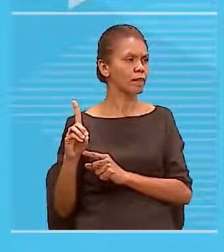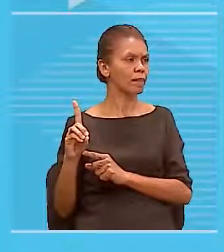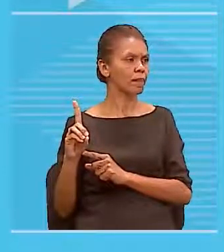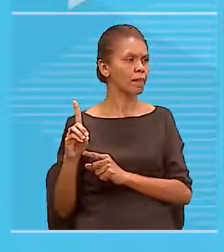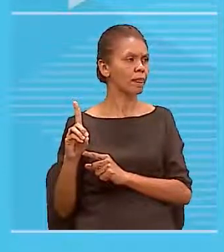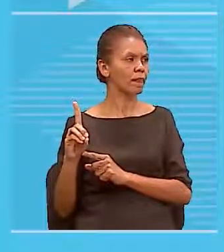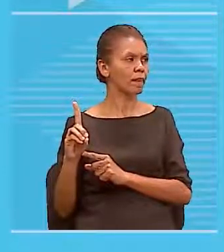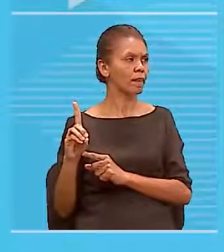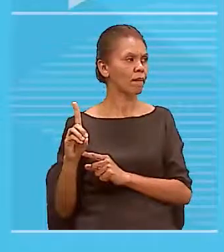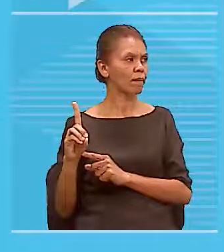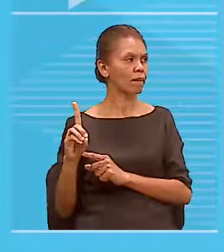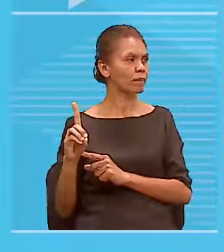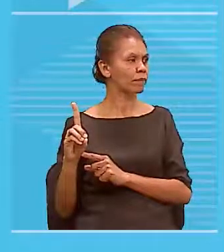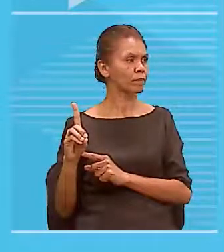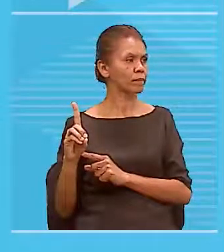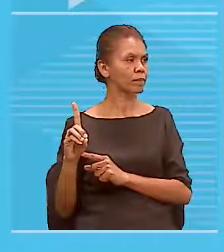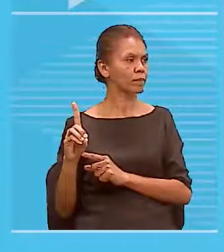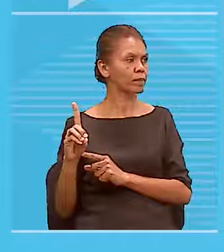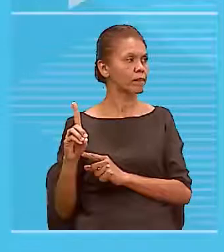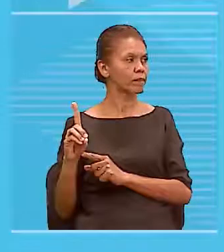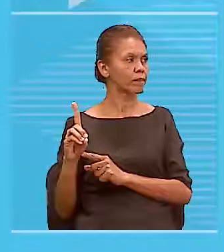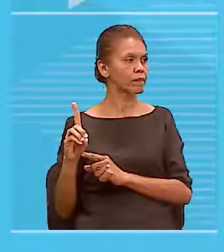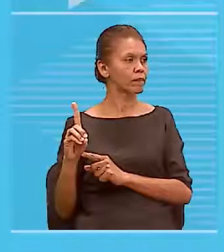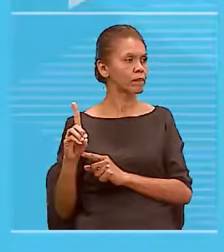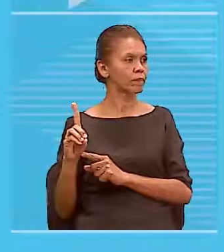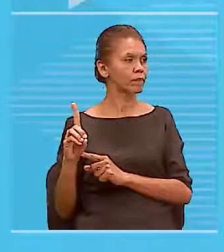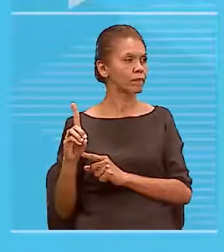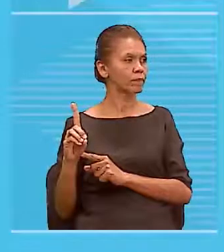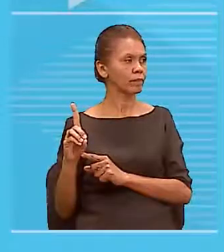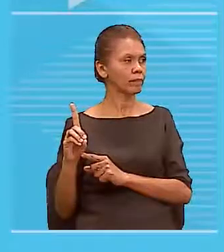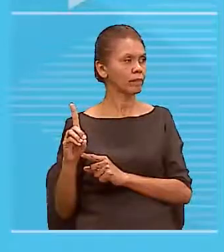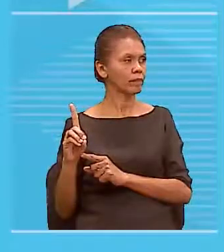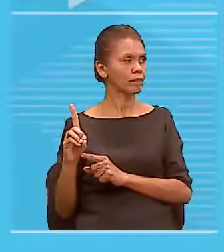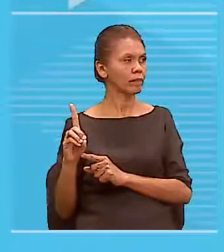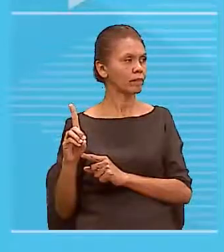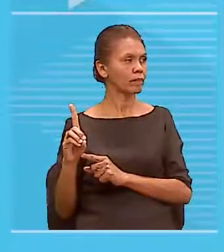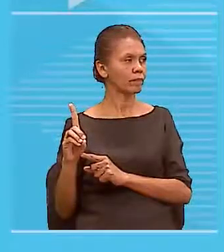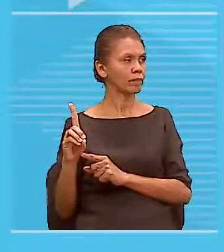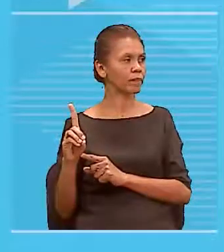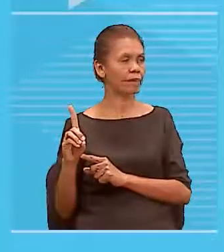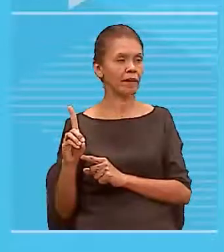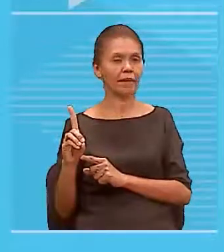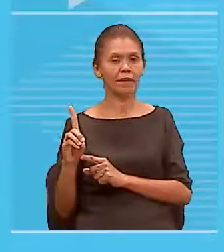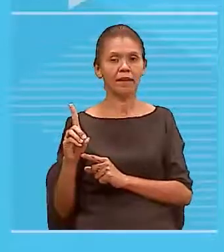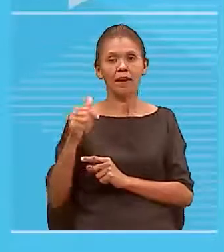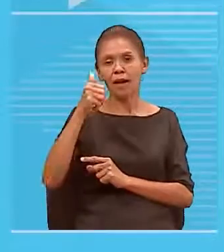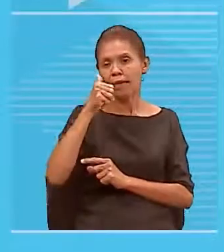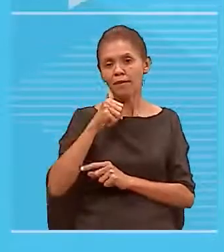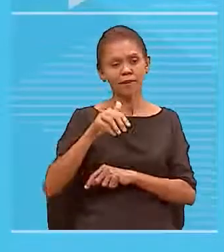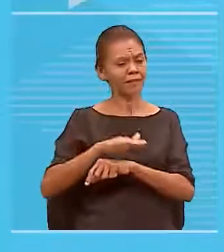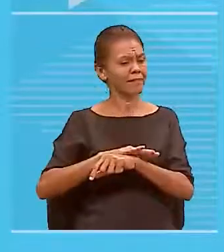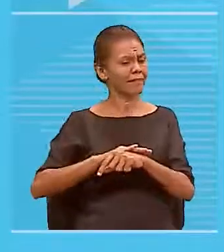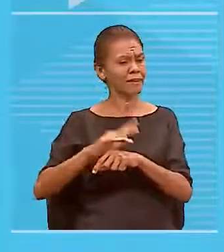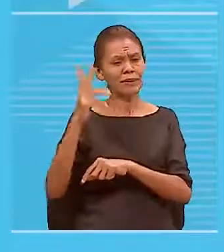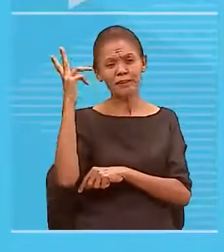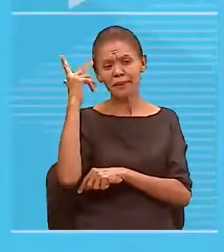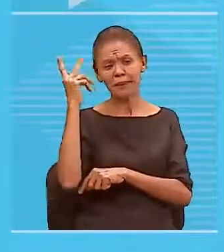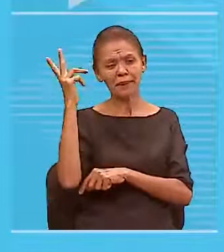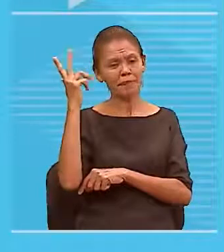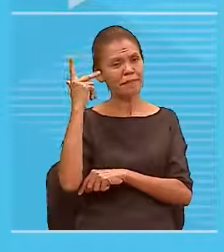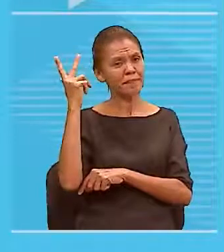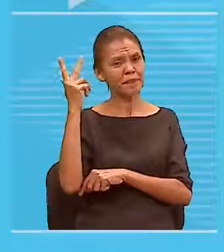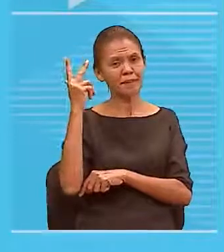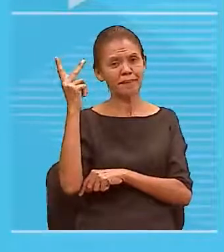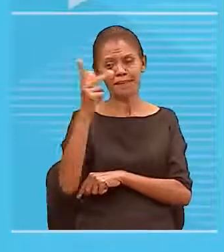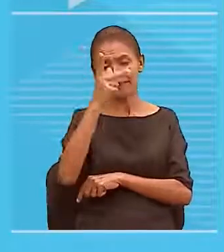passou tempo sem notícia negativo né ela começou a ter ser comentários e aí como é que tá sumiu aí sumidão você